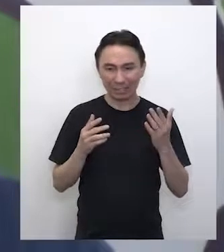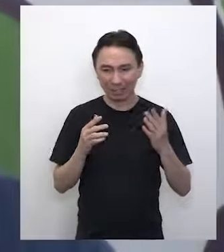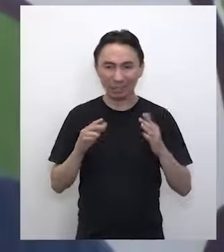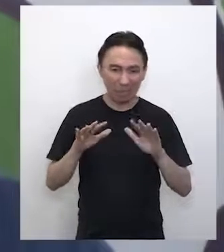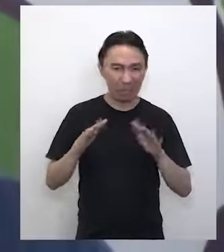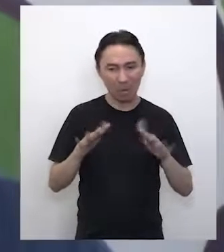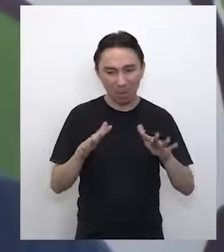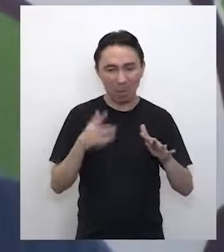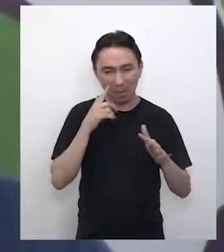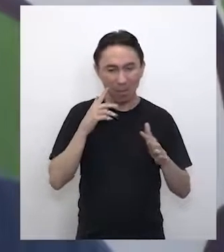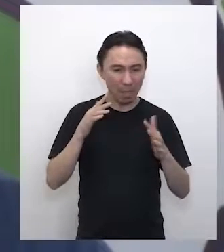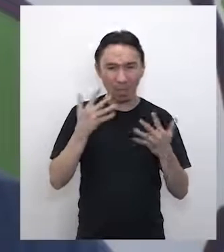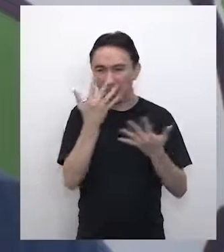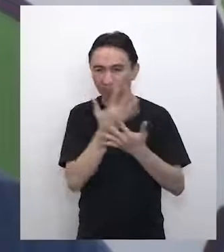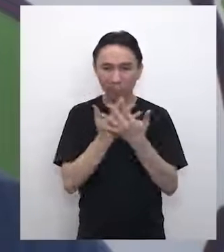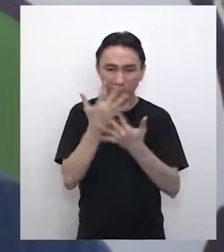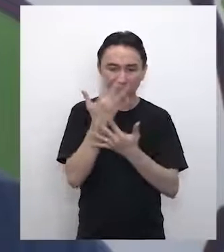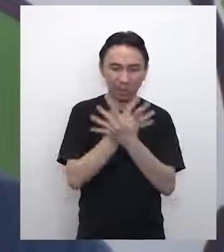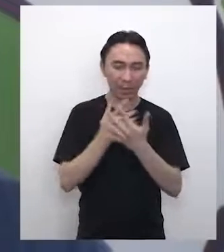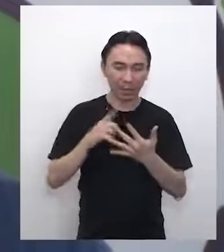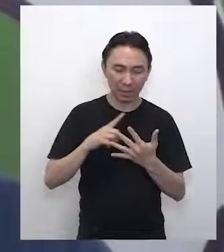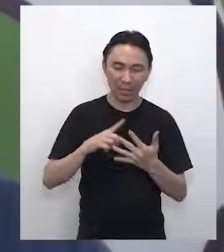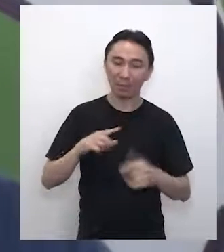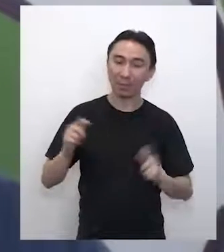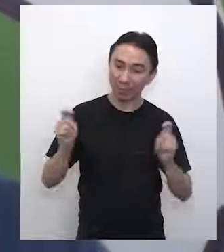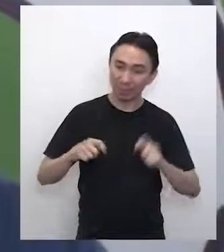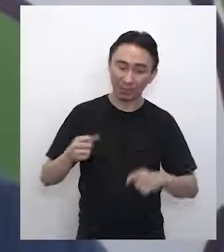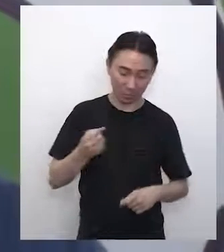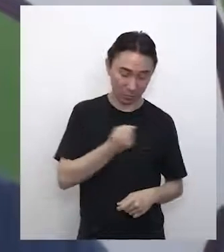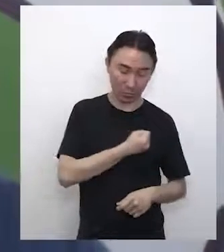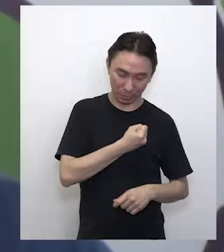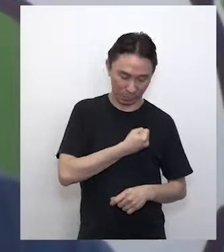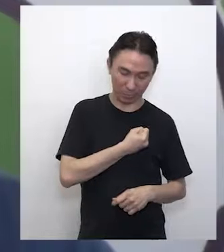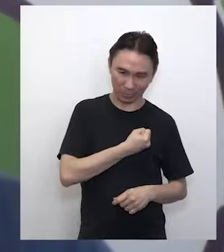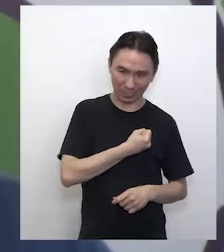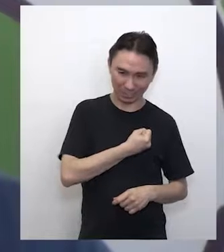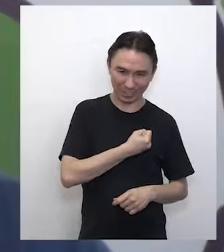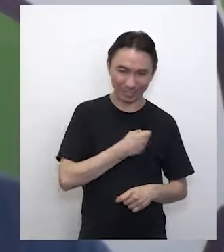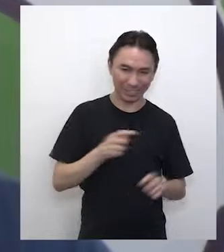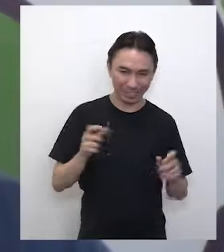imagem, né, dos números e deu até para fazer uma conta.